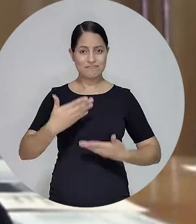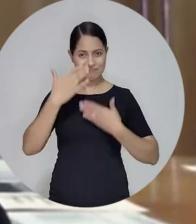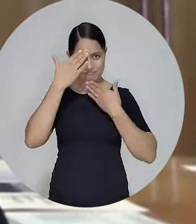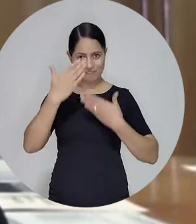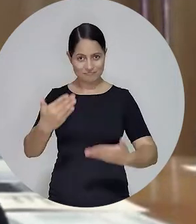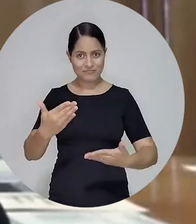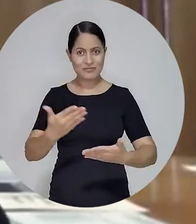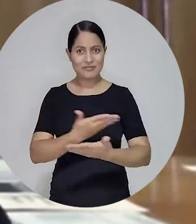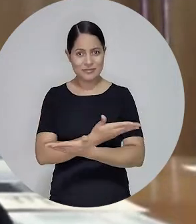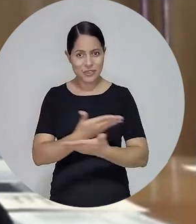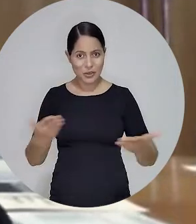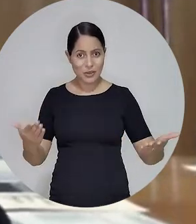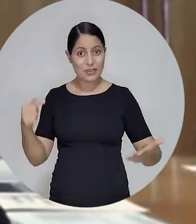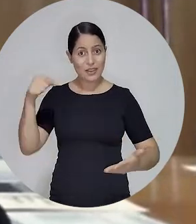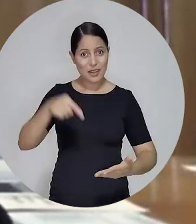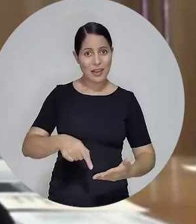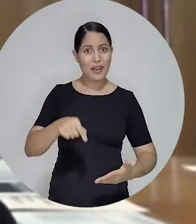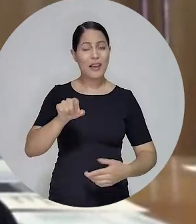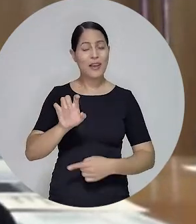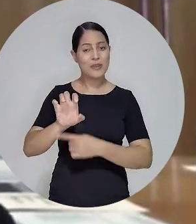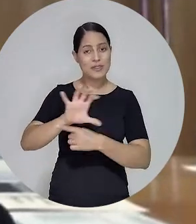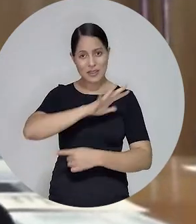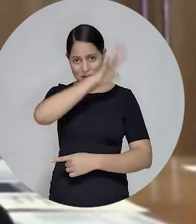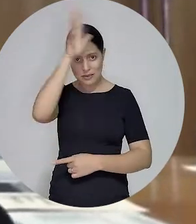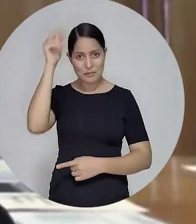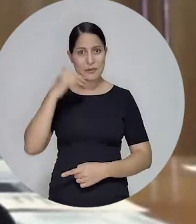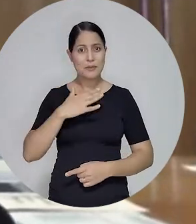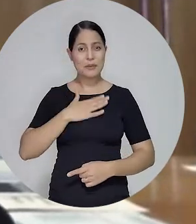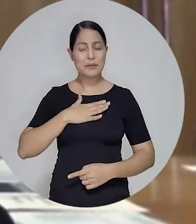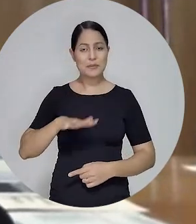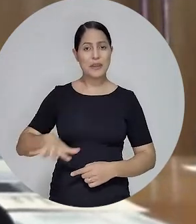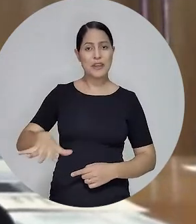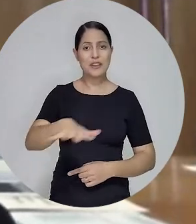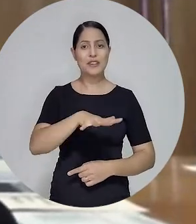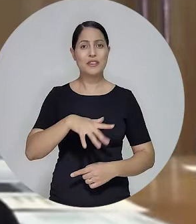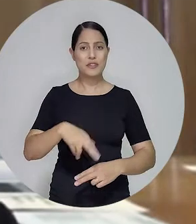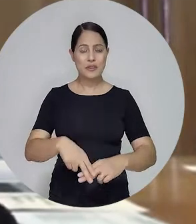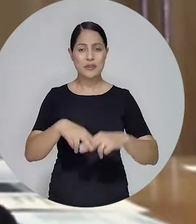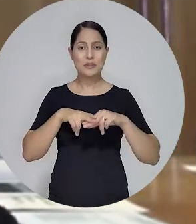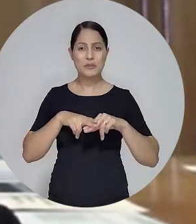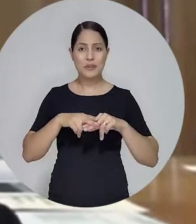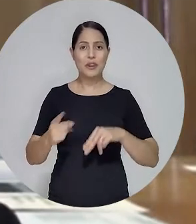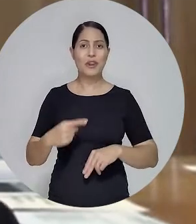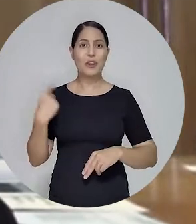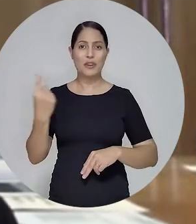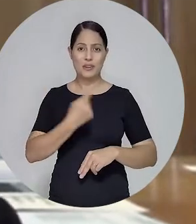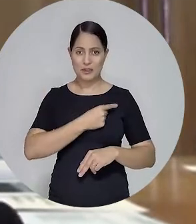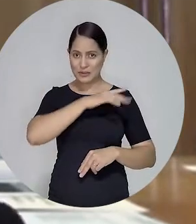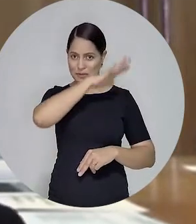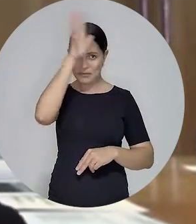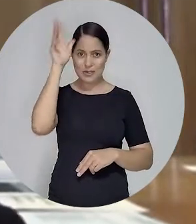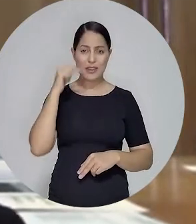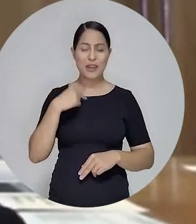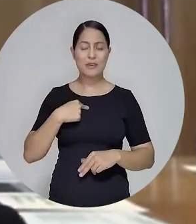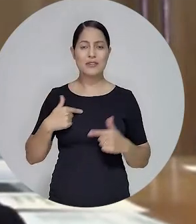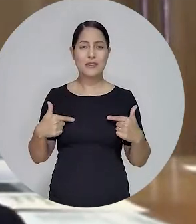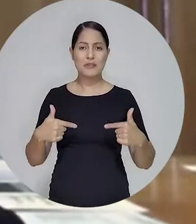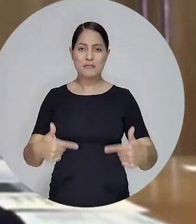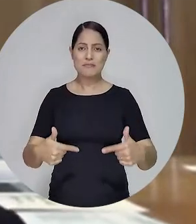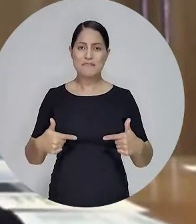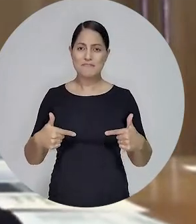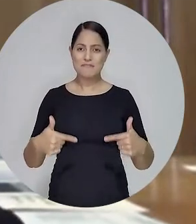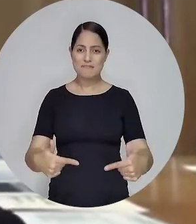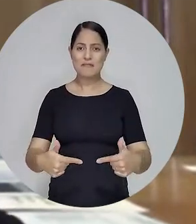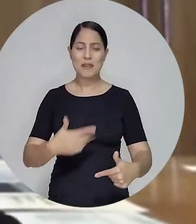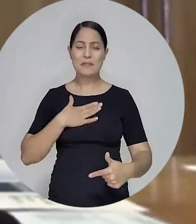minha terra, ainda que virtualmente, para receber tamanha homenagem. Foi aqui, em nossa querida Manaus, que